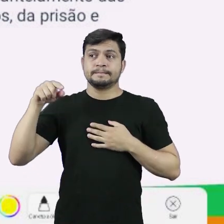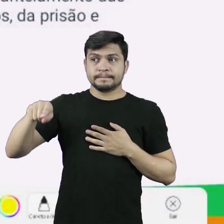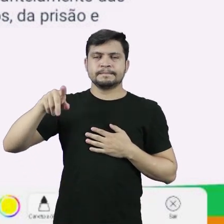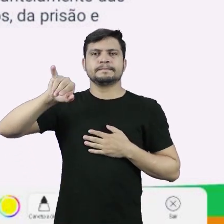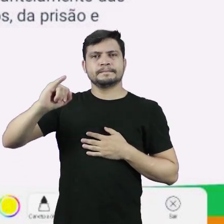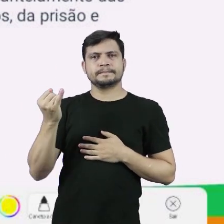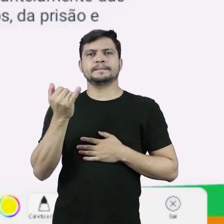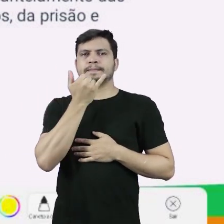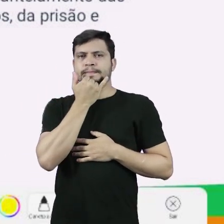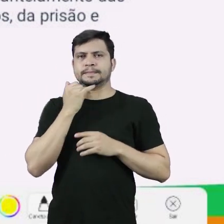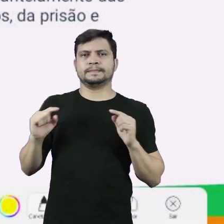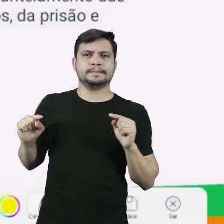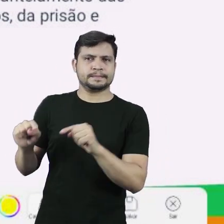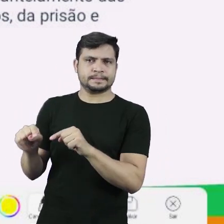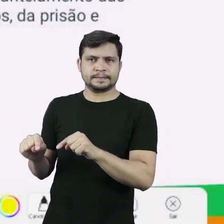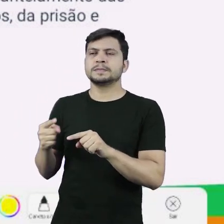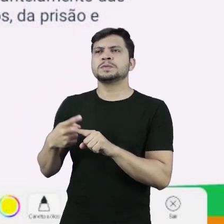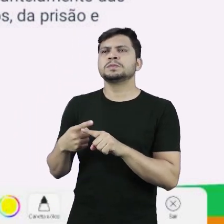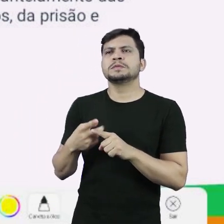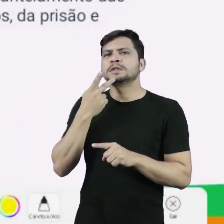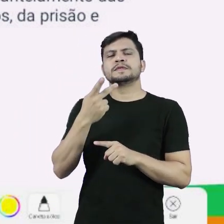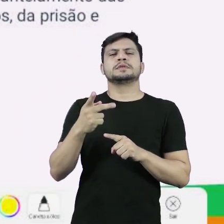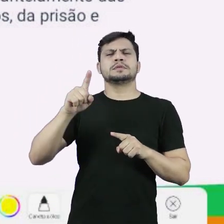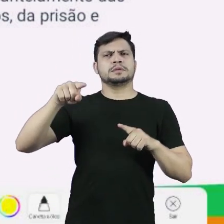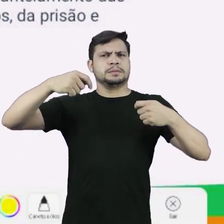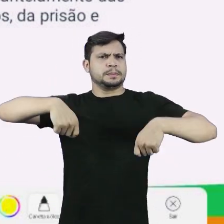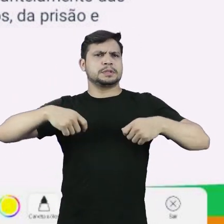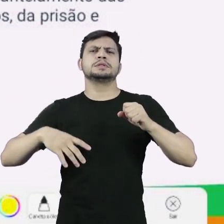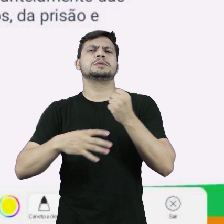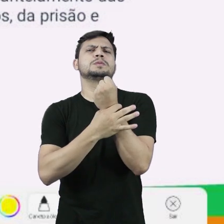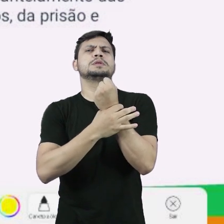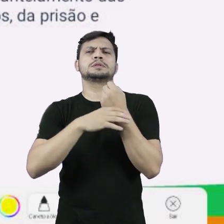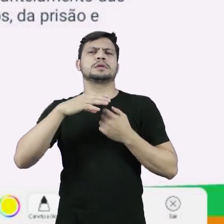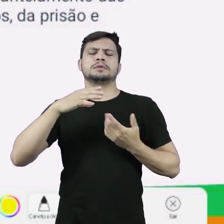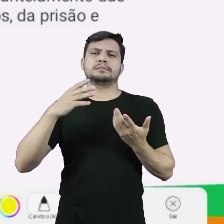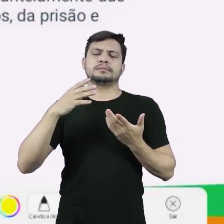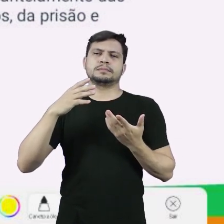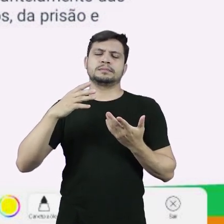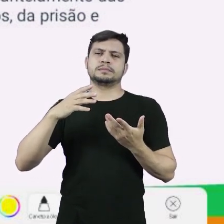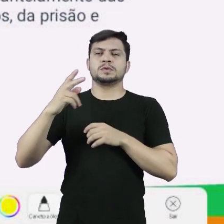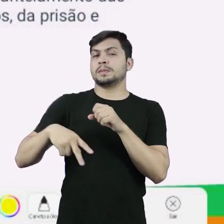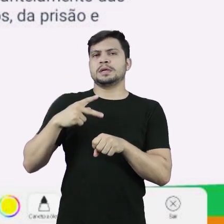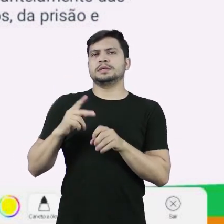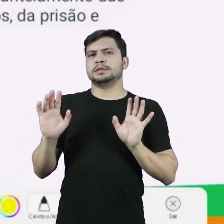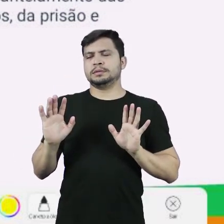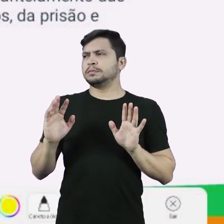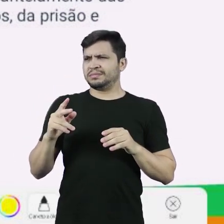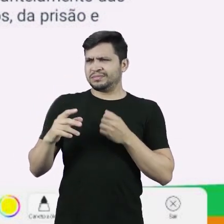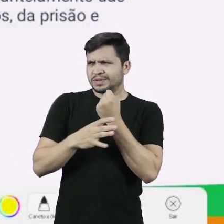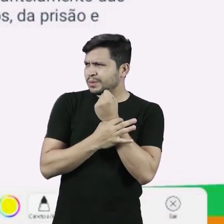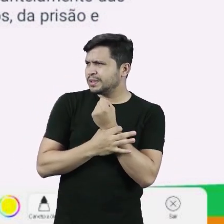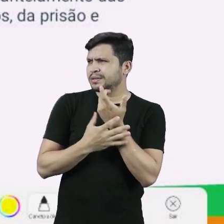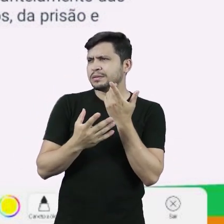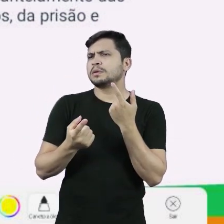justamente a doutrina de uma segurança nacional. Segurança nacional contra quem? Qual é a ameaça que essa segurança nacional precisa